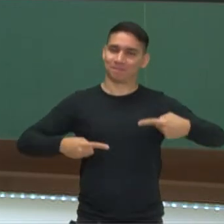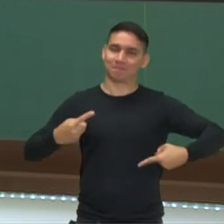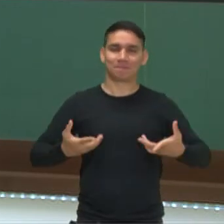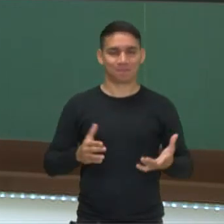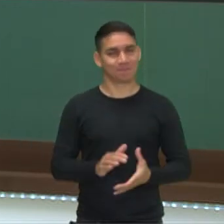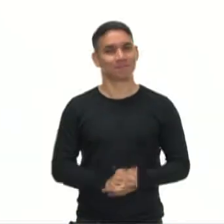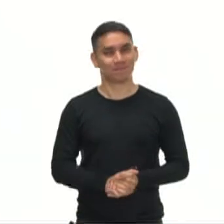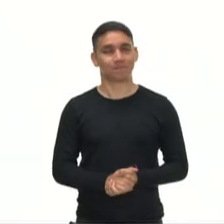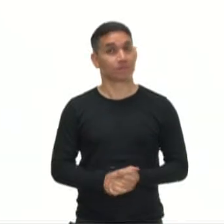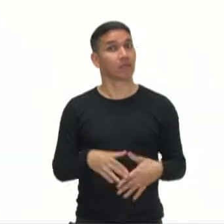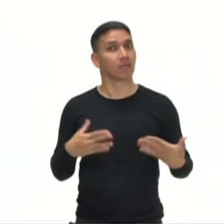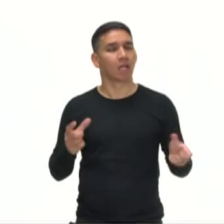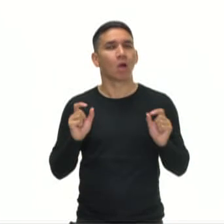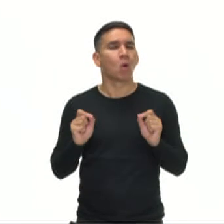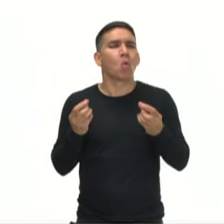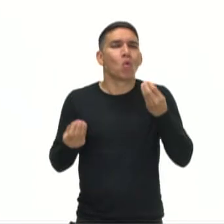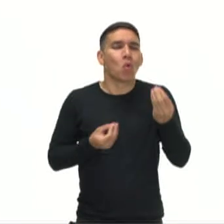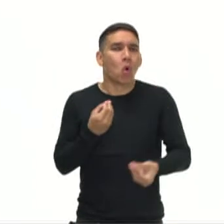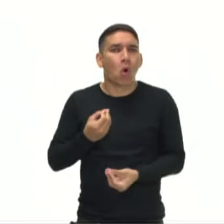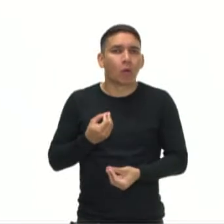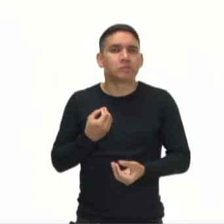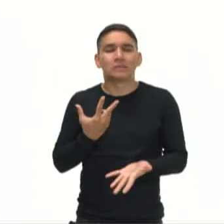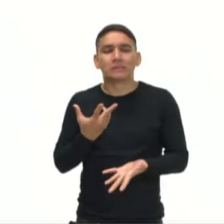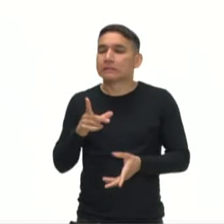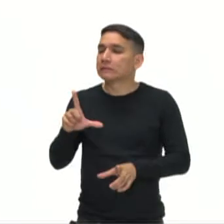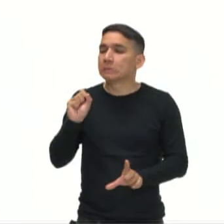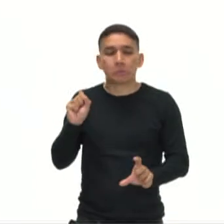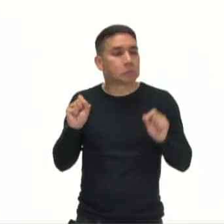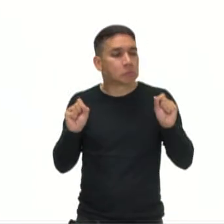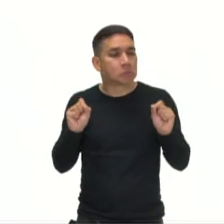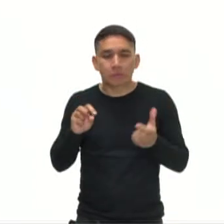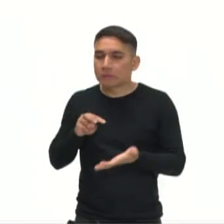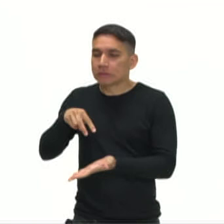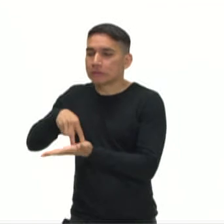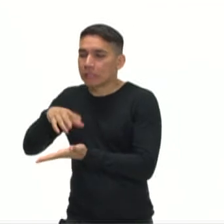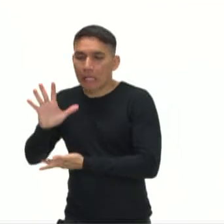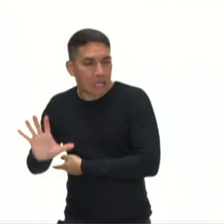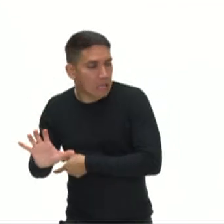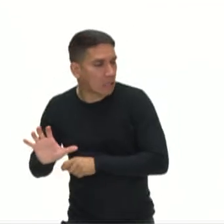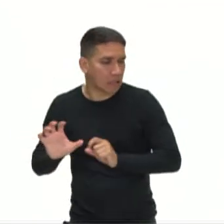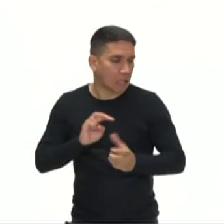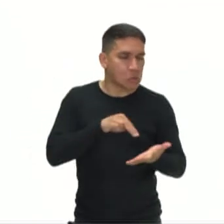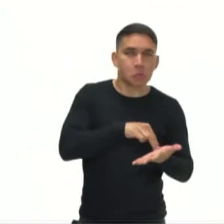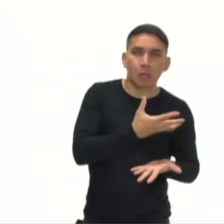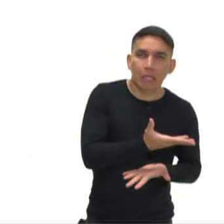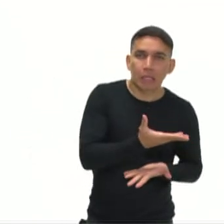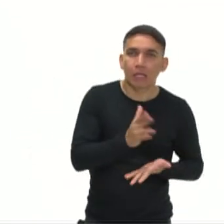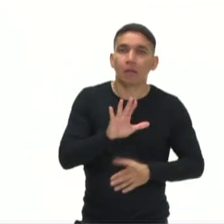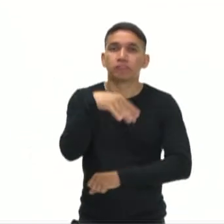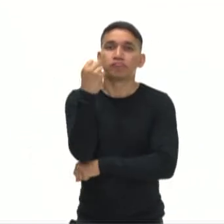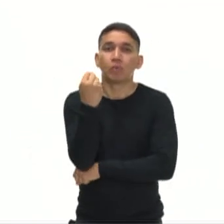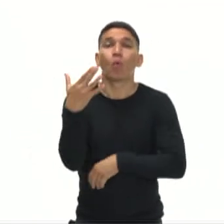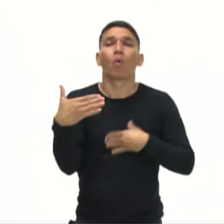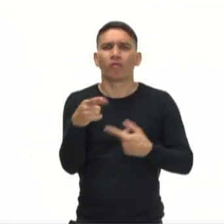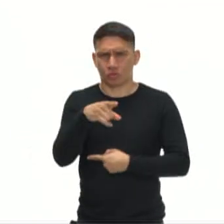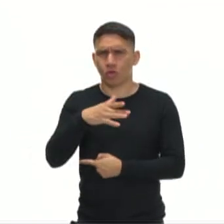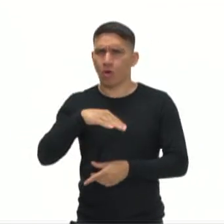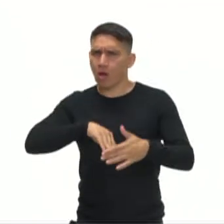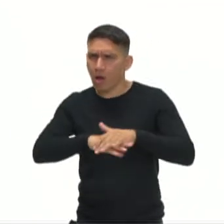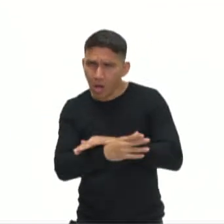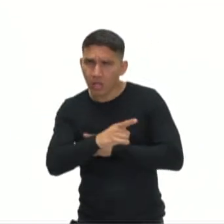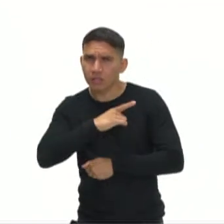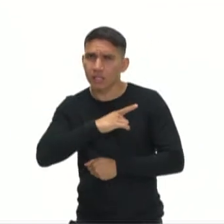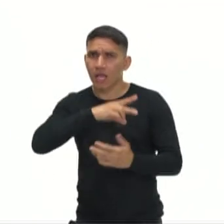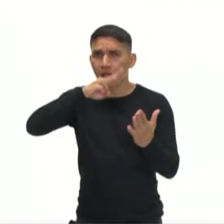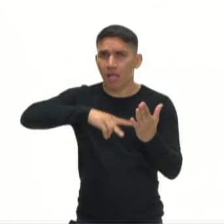polêmico. Como se posicionar diante de uma polêmica? Você costuma ler textos que expressam opiniões? Sabe